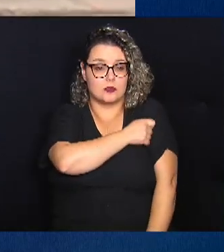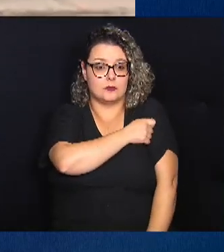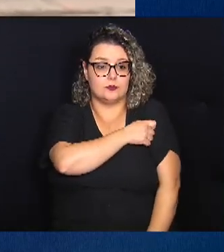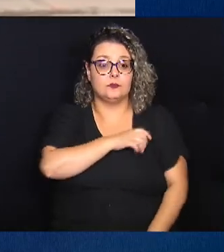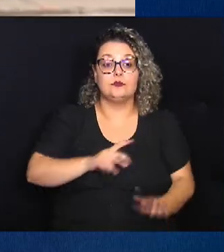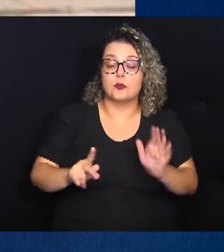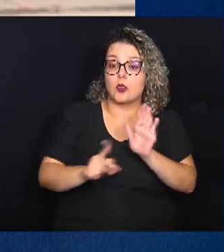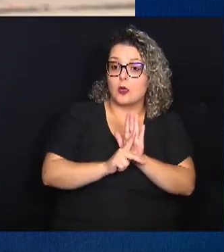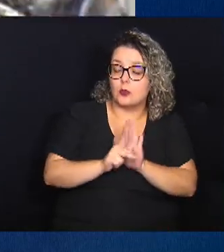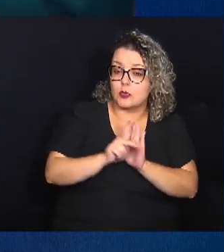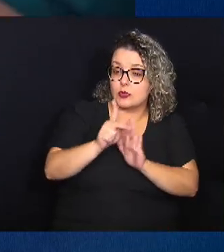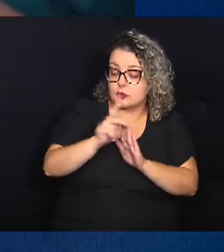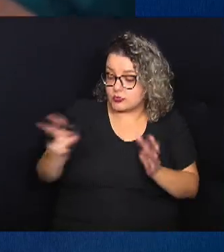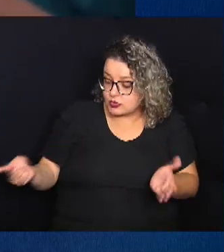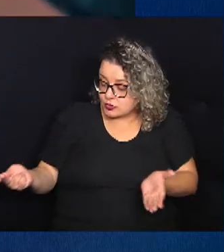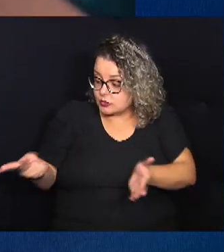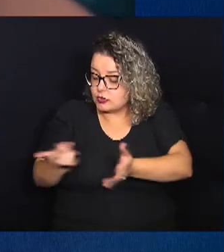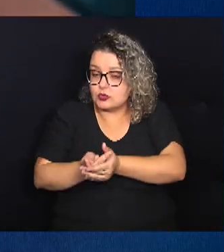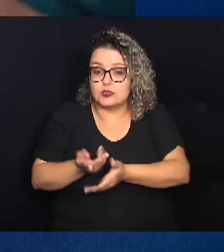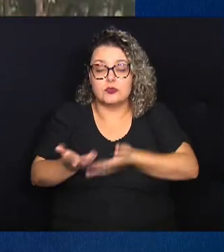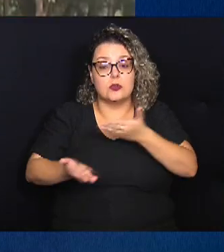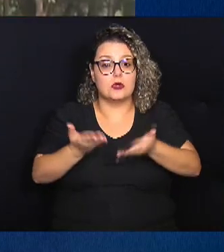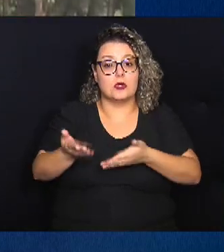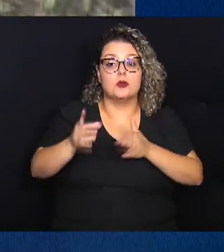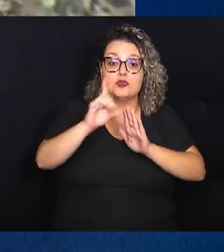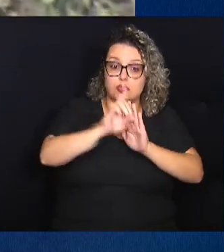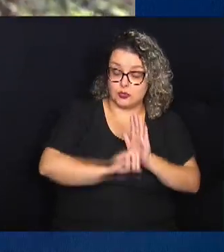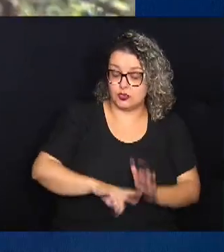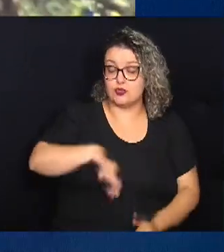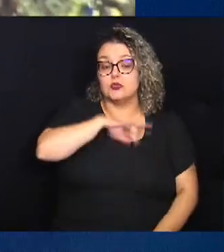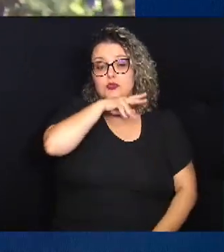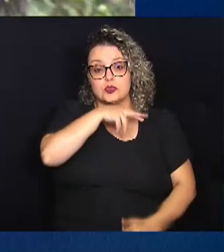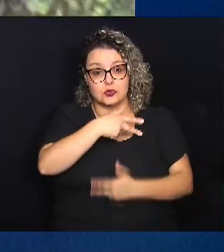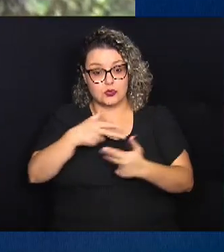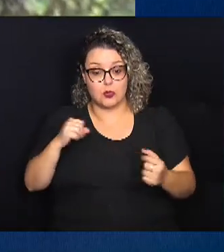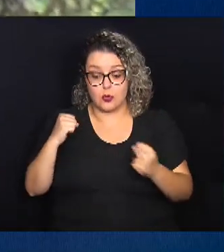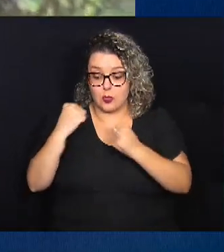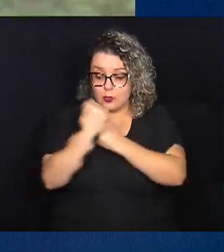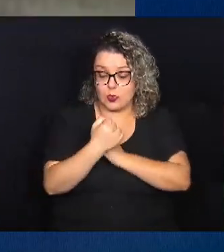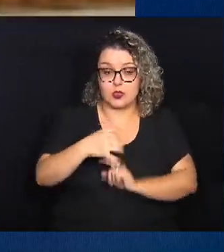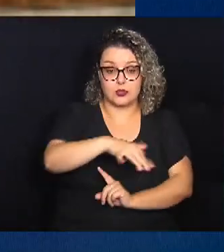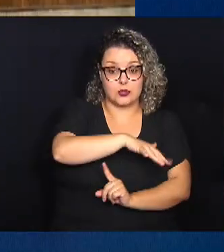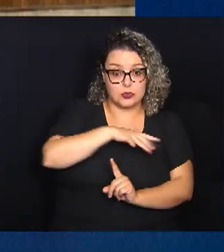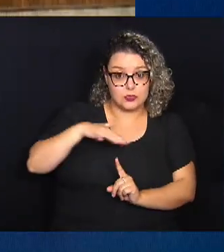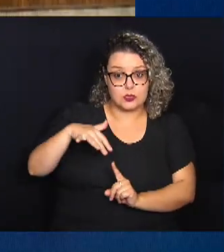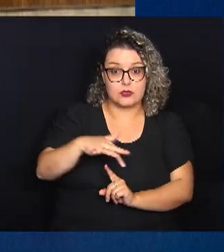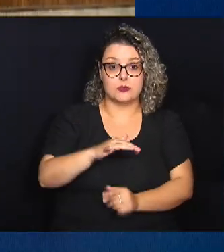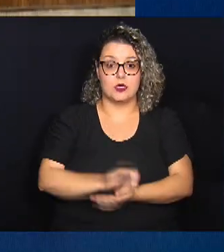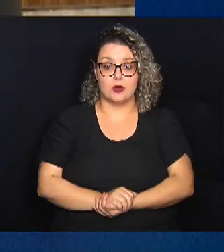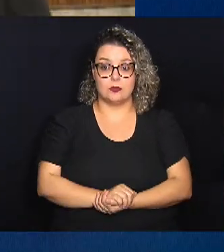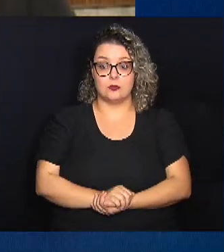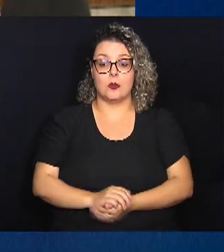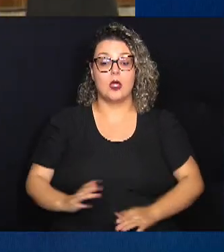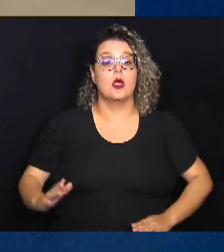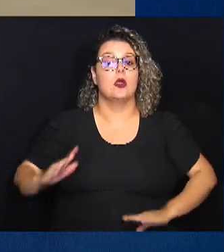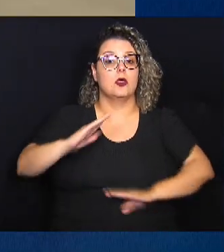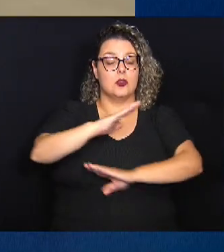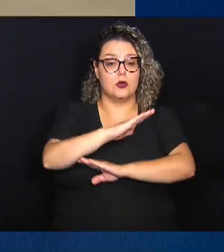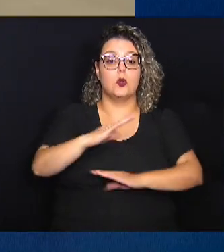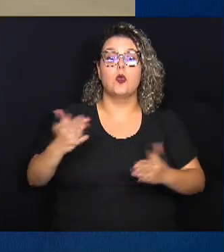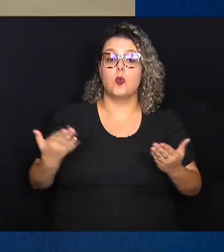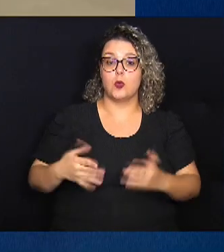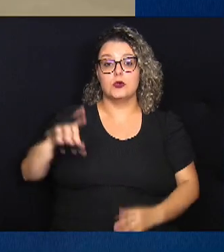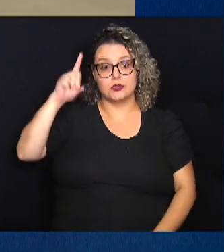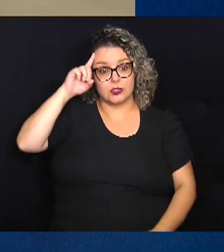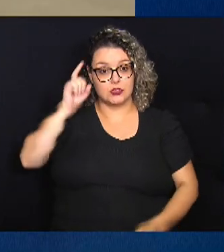Projetos protocolados tratam de direito dos animais à proteção do meio ambiente. Na Câmara, hoje é dia de